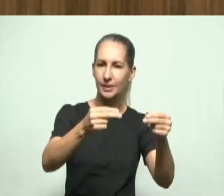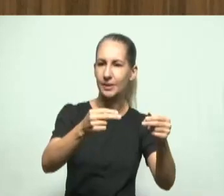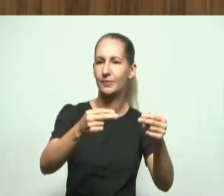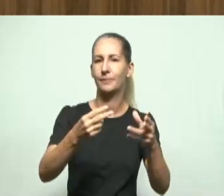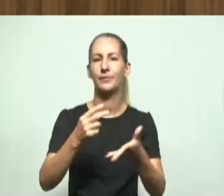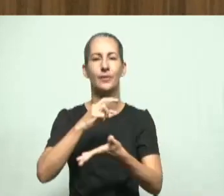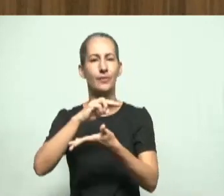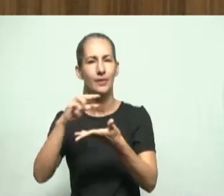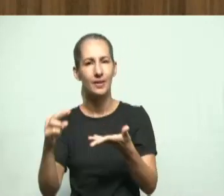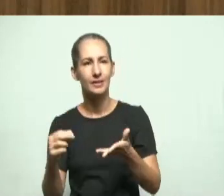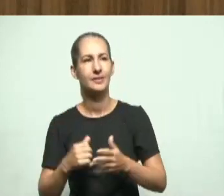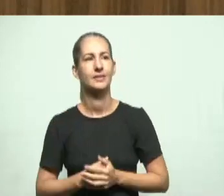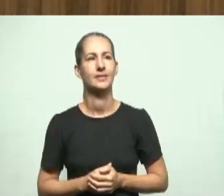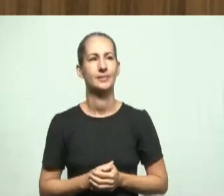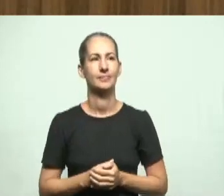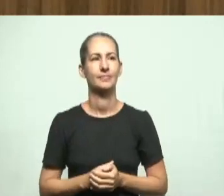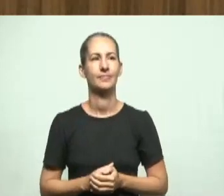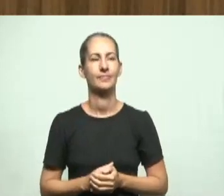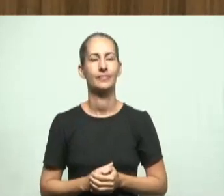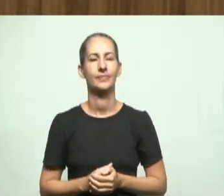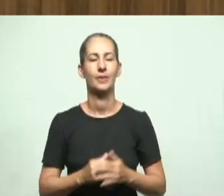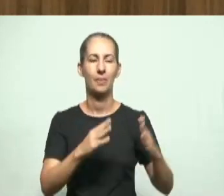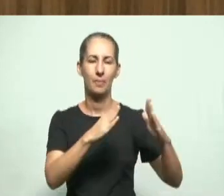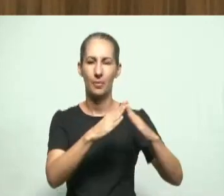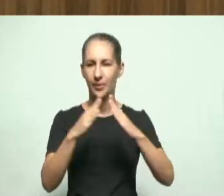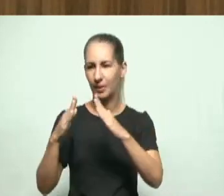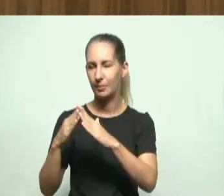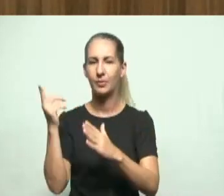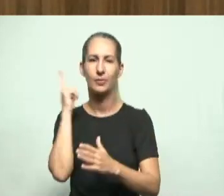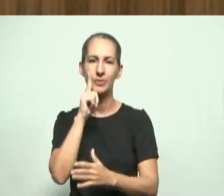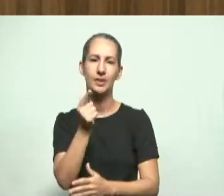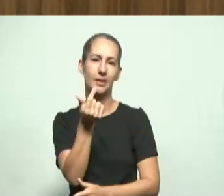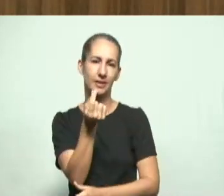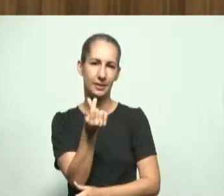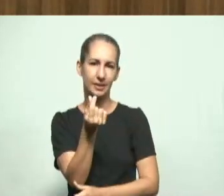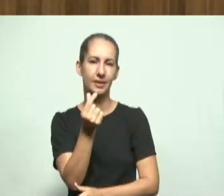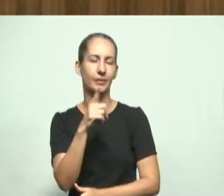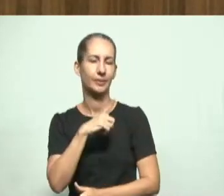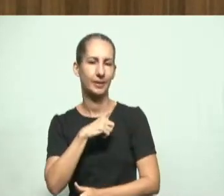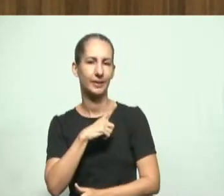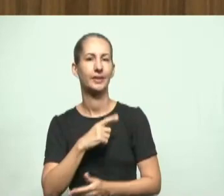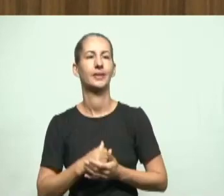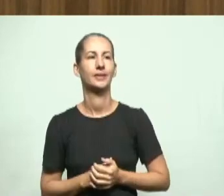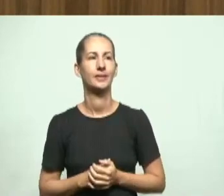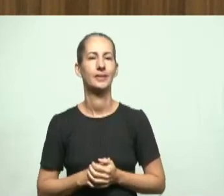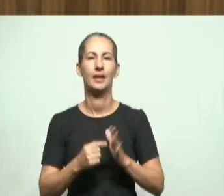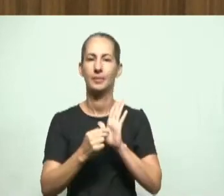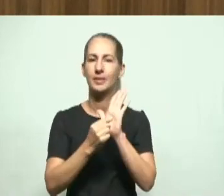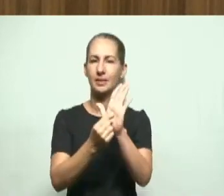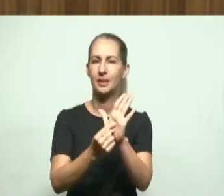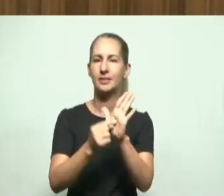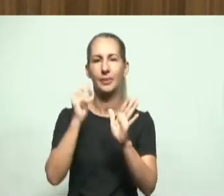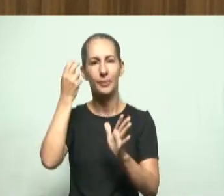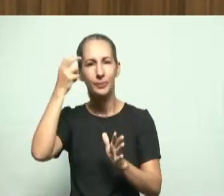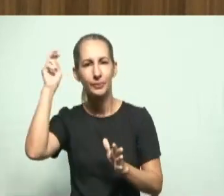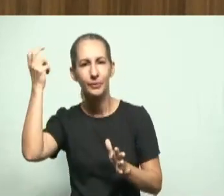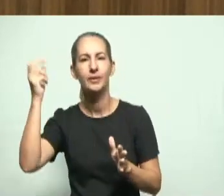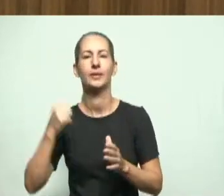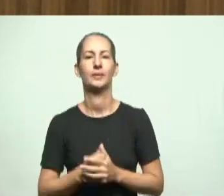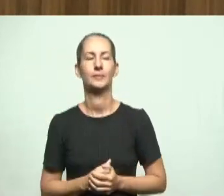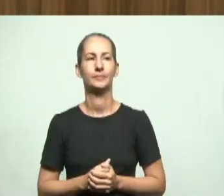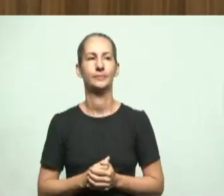vamos participar, os moradores ali vão ganhar seu dinheiro com a festa que vai ter. Vai ter apresentação cultural, vai